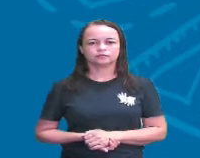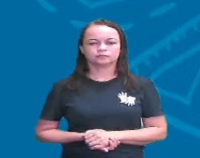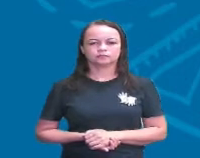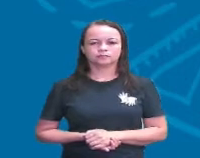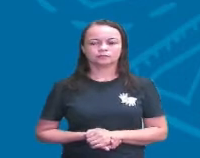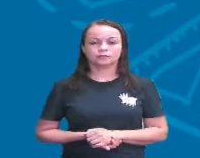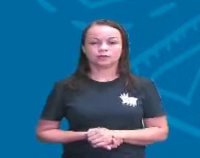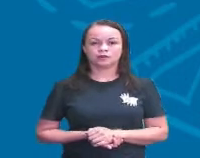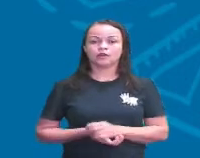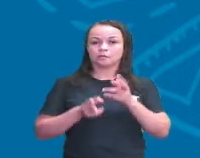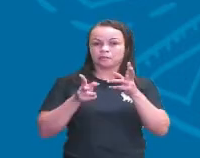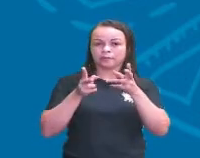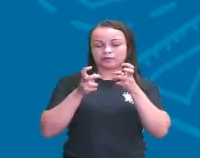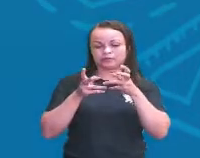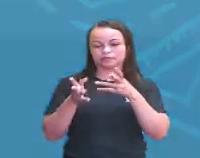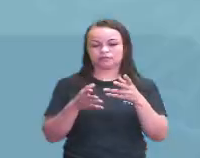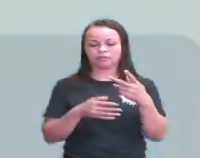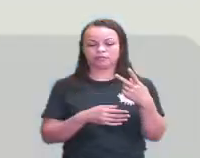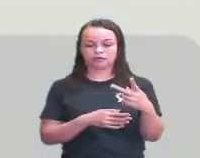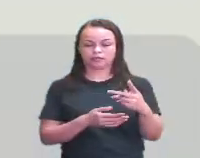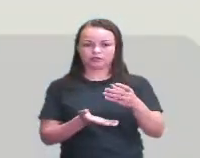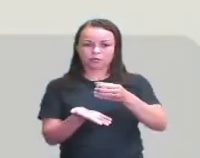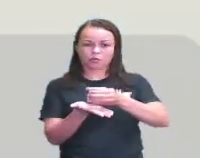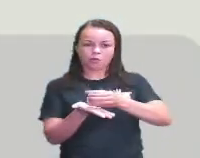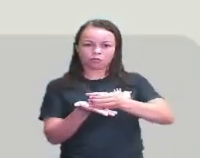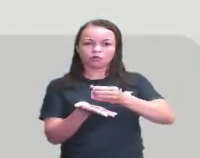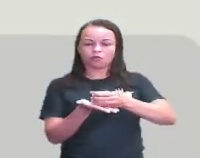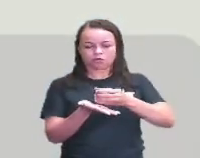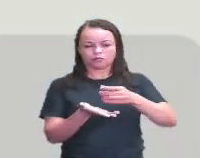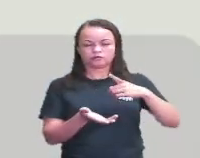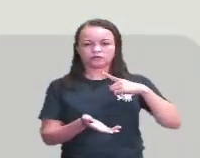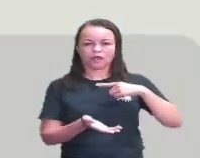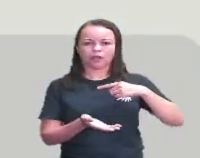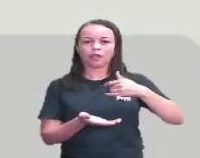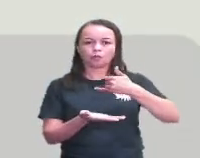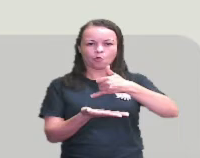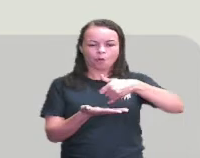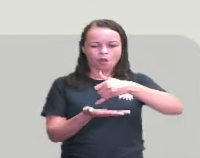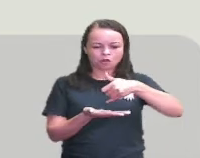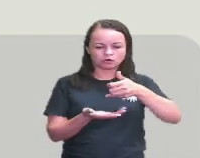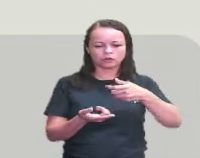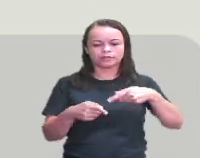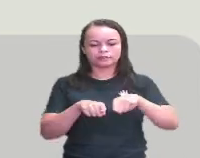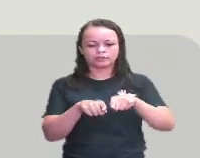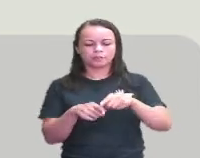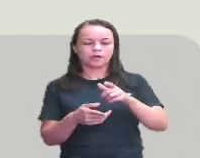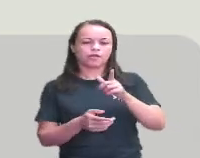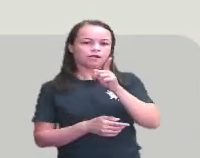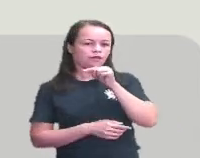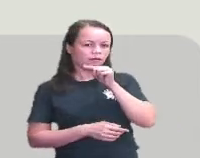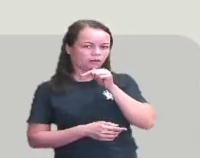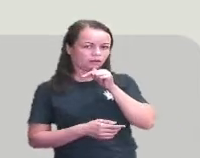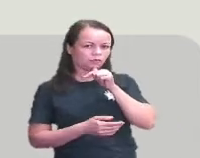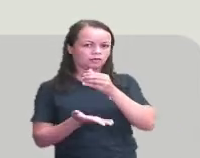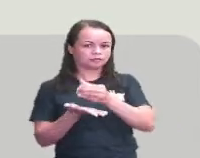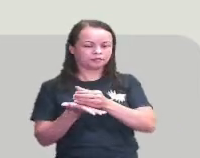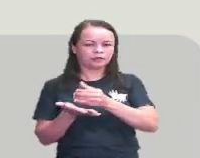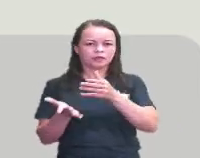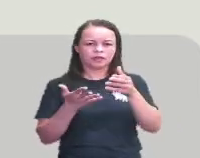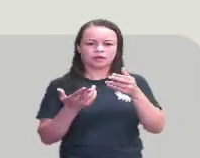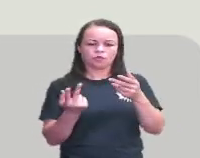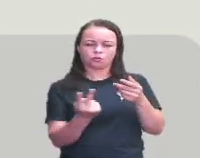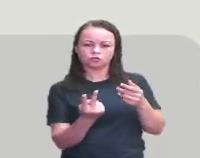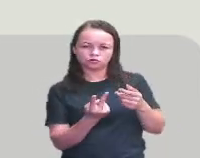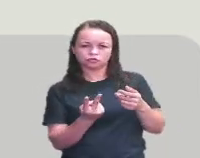Vocês podem perceber que aí no copo existe o óleo e a água. O óleo e a água possuem densidades